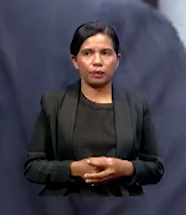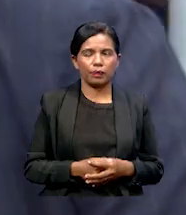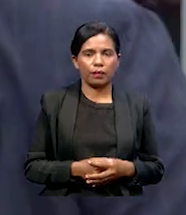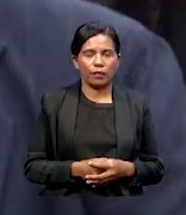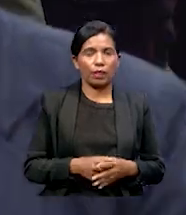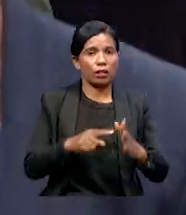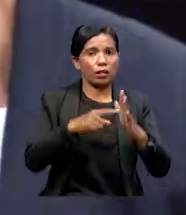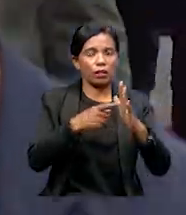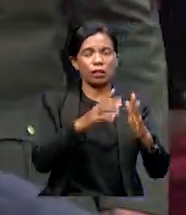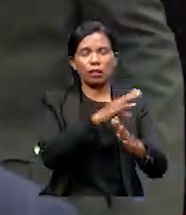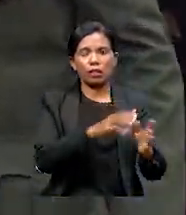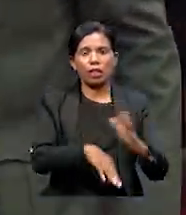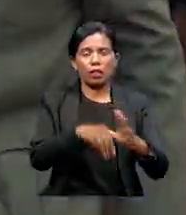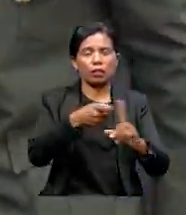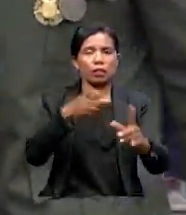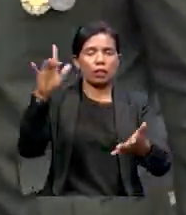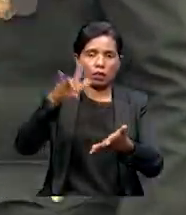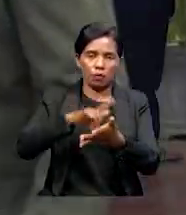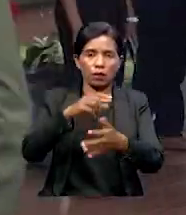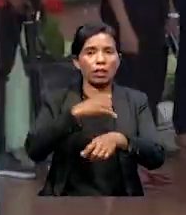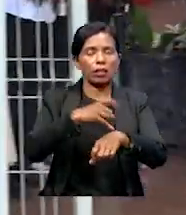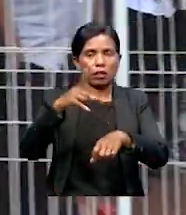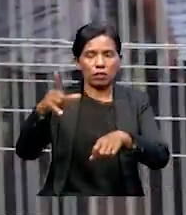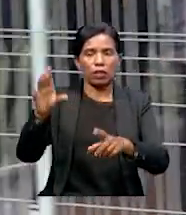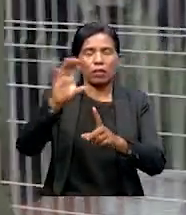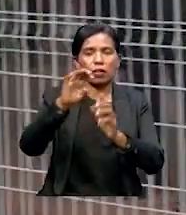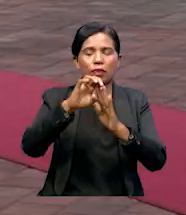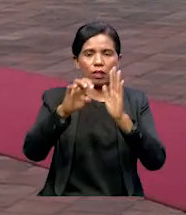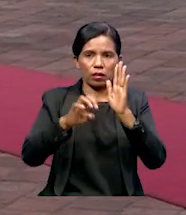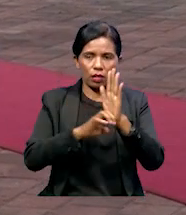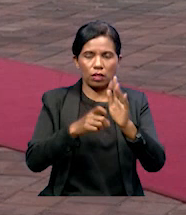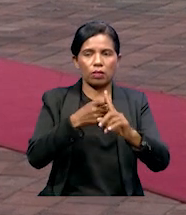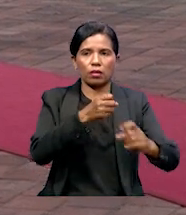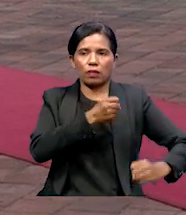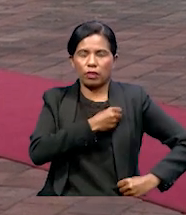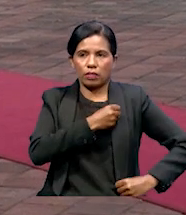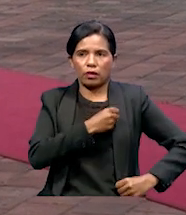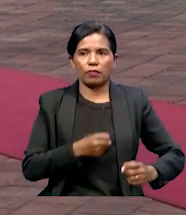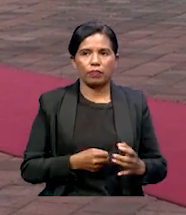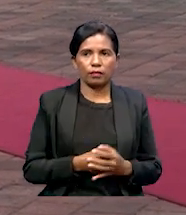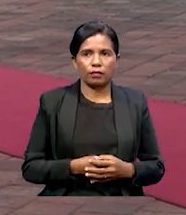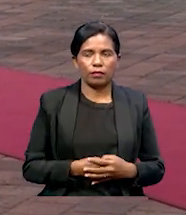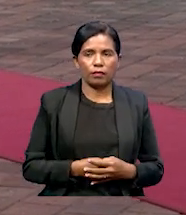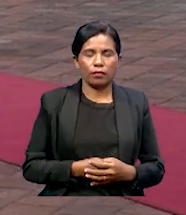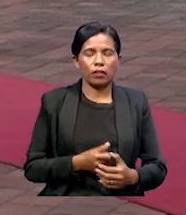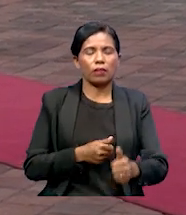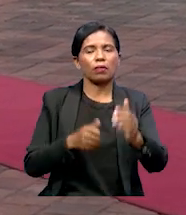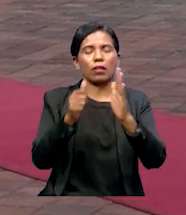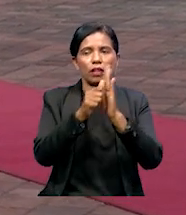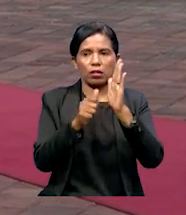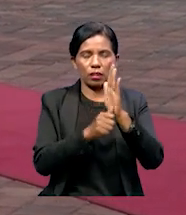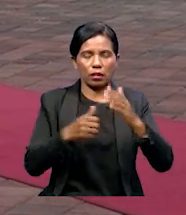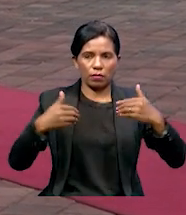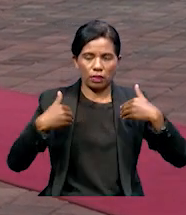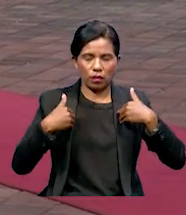Moloxa o aeroporto internacional Nicolau Lobato, Comoro, safe estado, liu separada militar. Tira agenda ne beija,